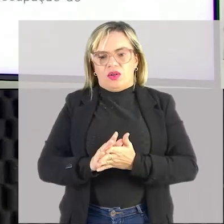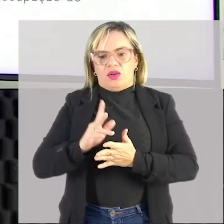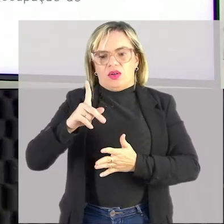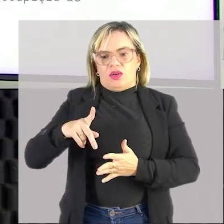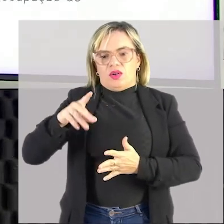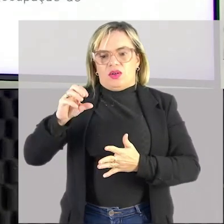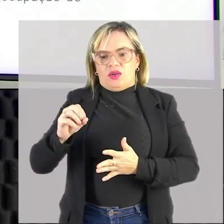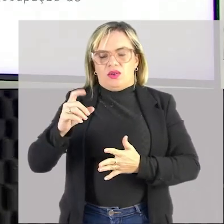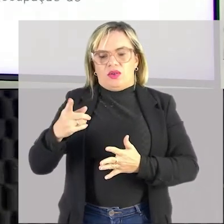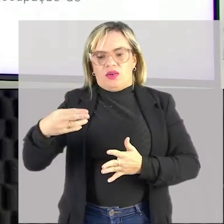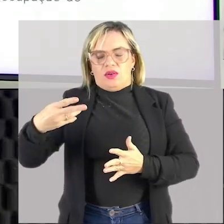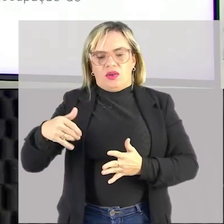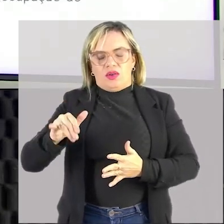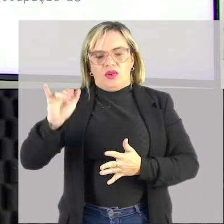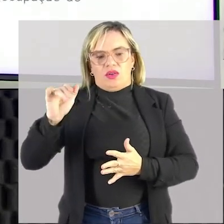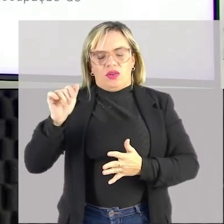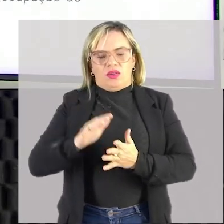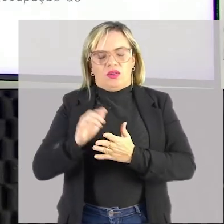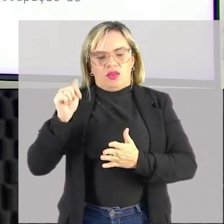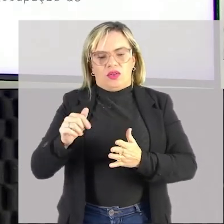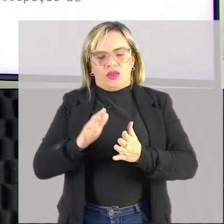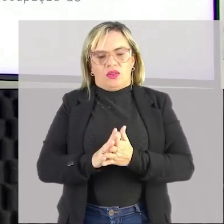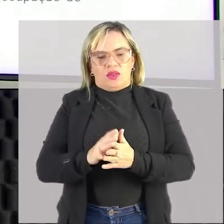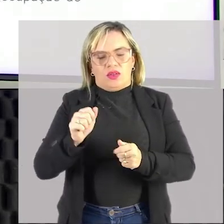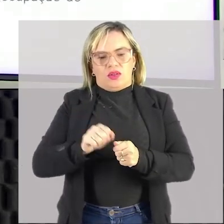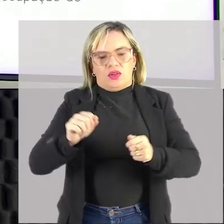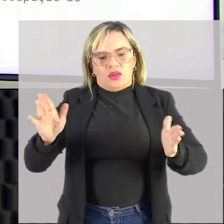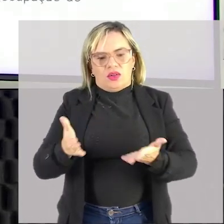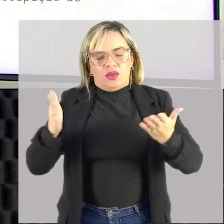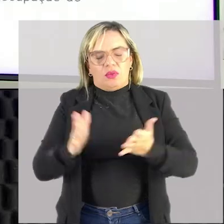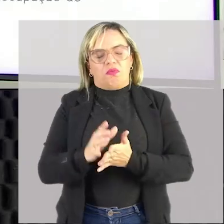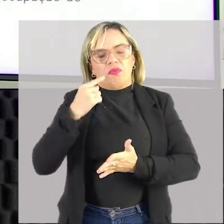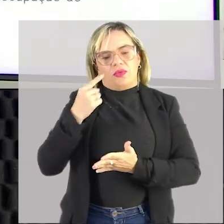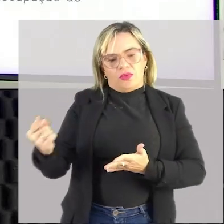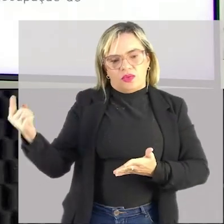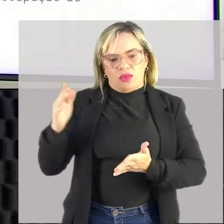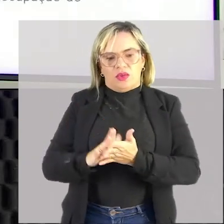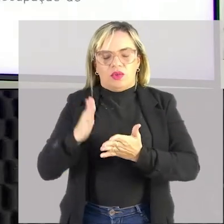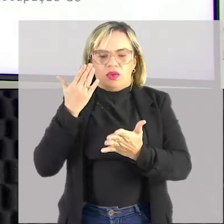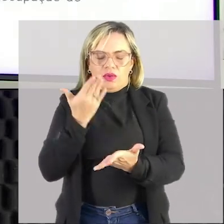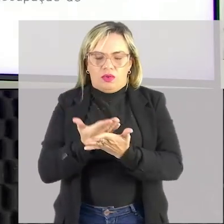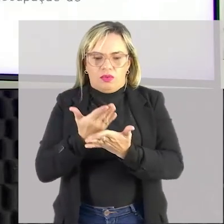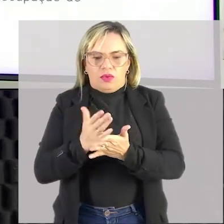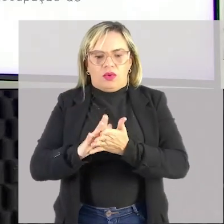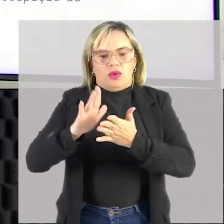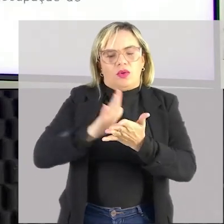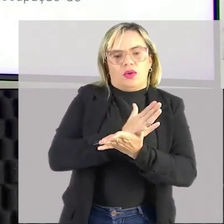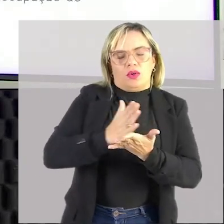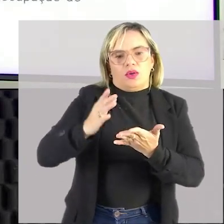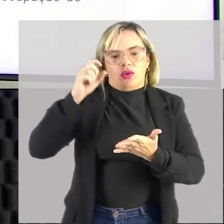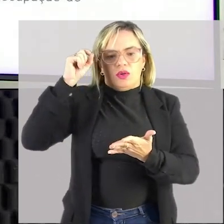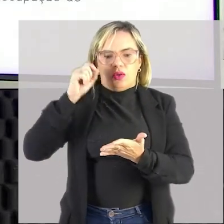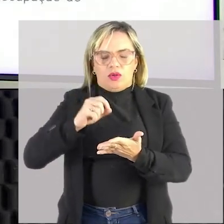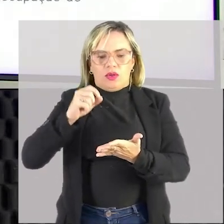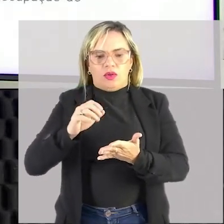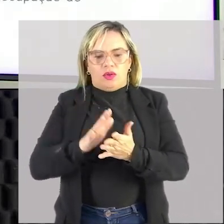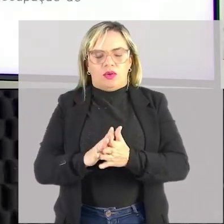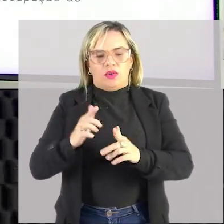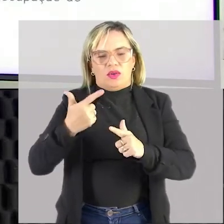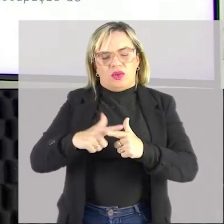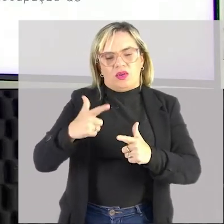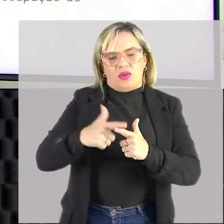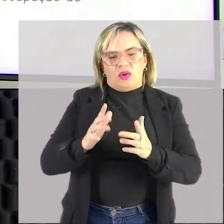que dentro do aspecto que nós estudamos, alguns conflitos, eles sempre